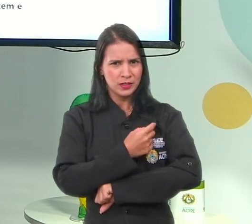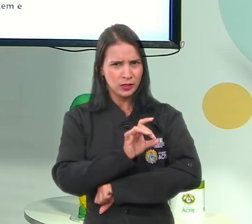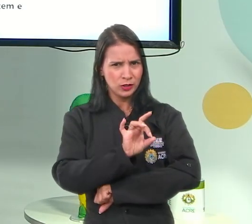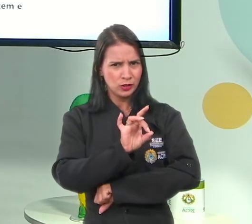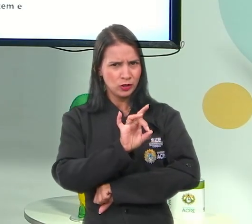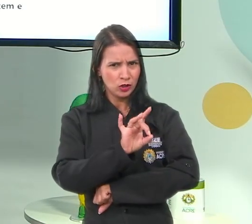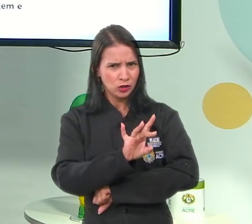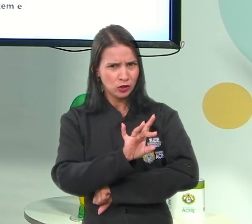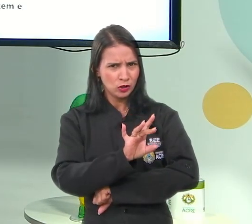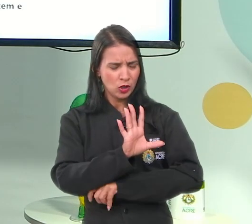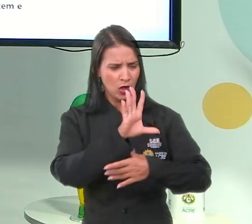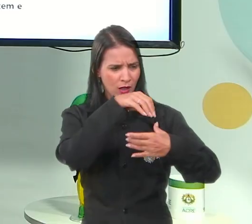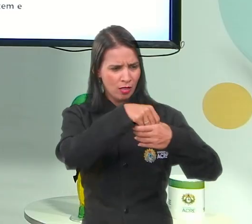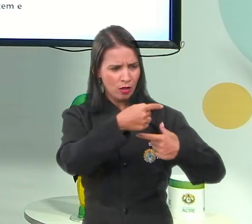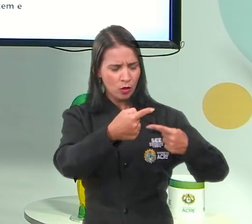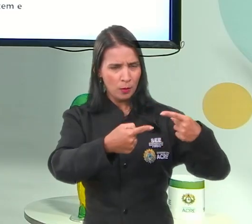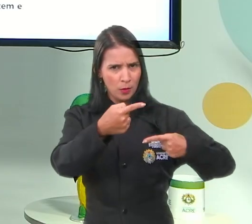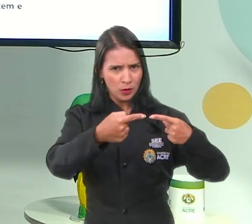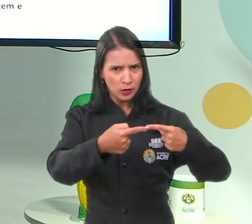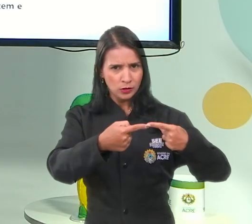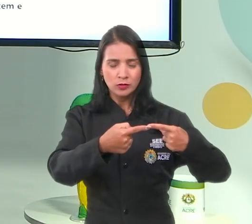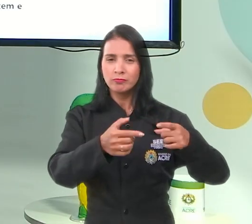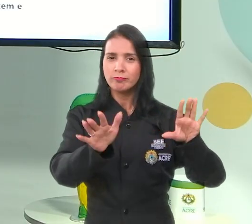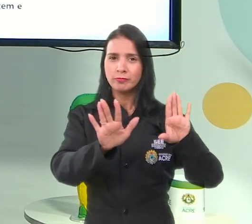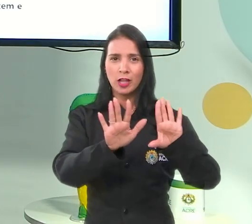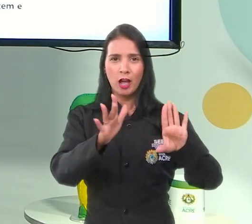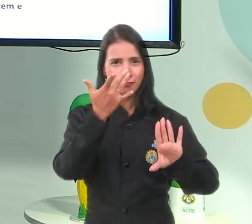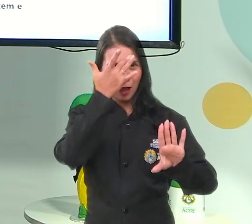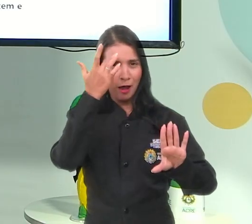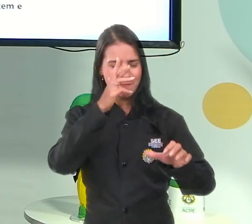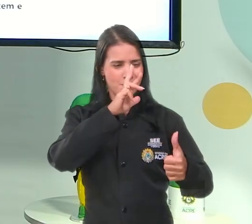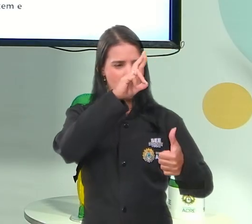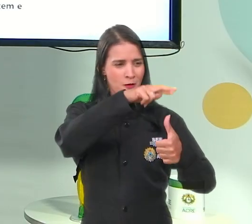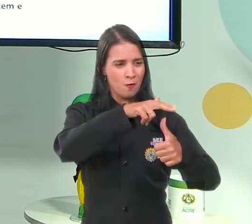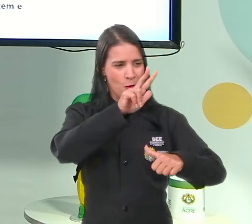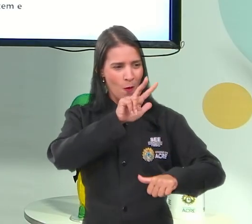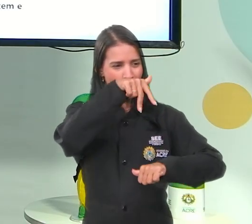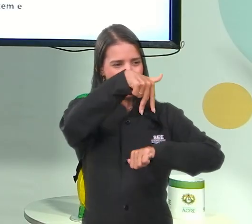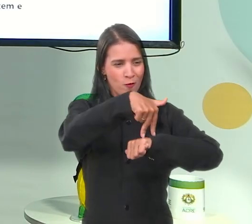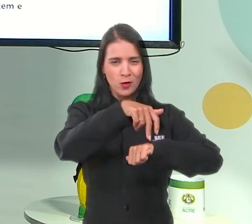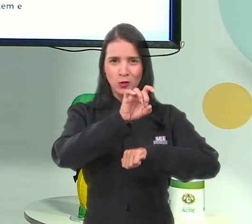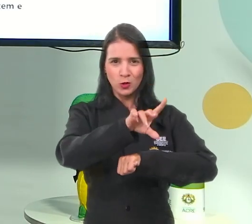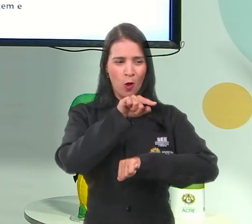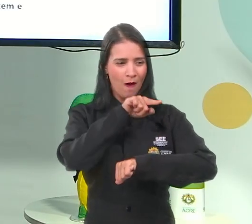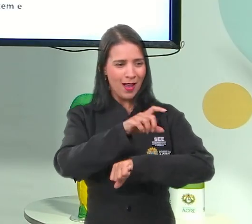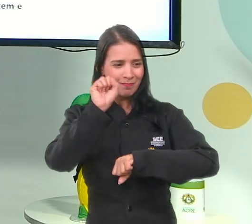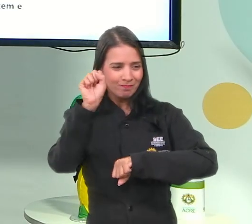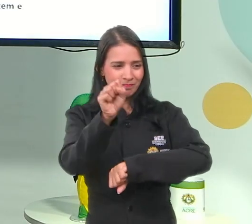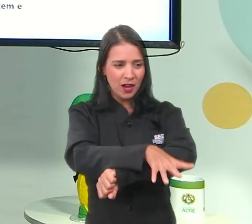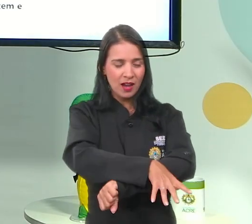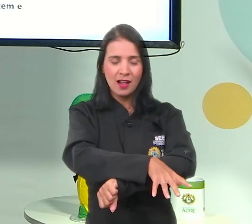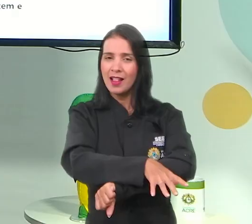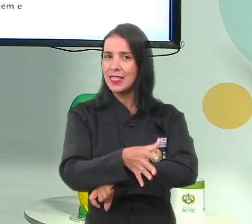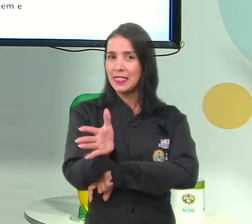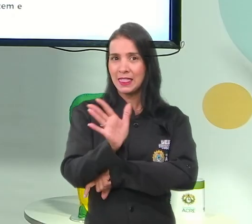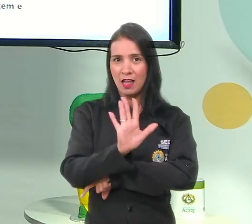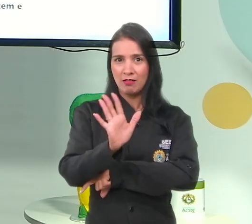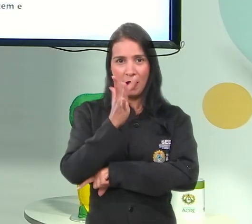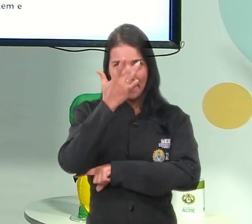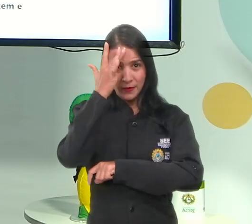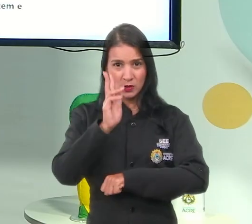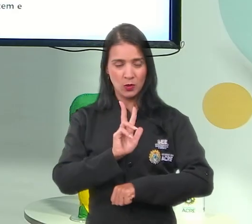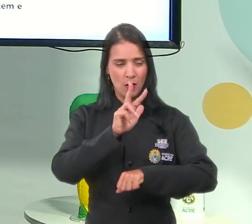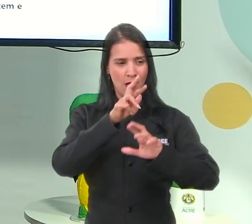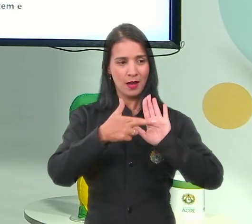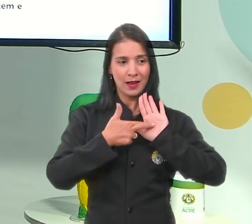ter essa leitura somente em quem ocupa os cargos políticos, né, os cargos de representação.